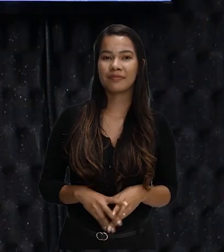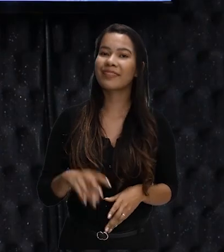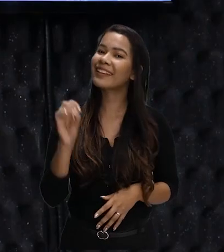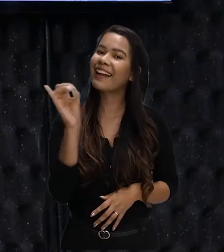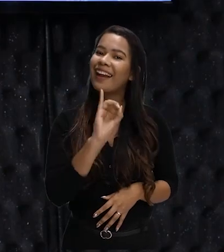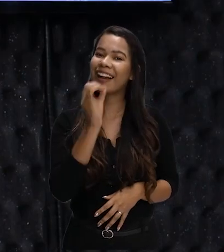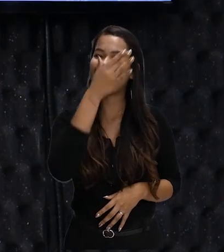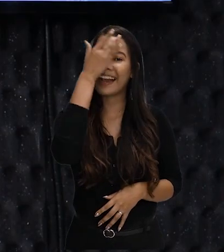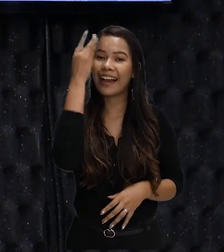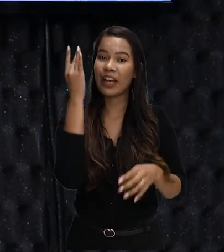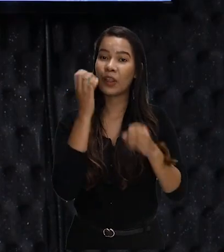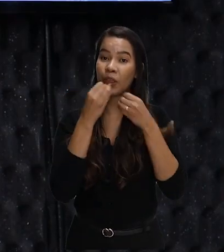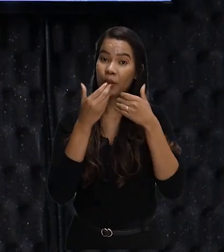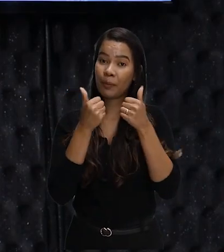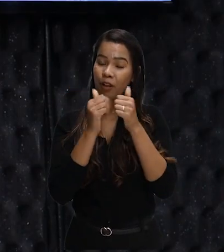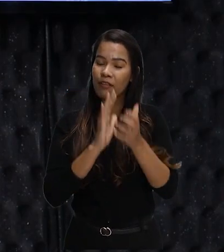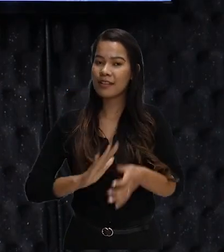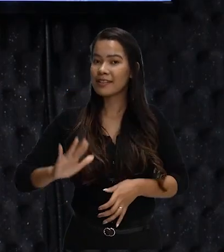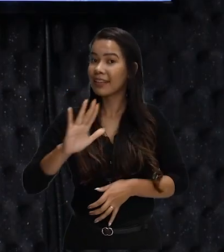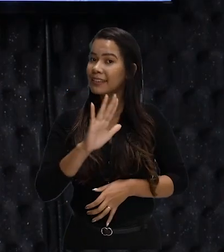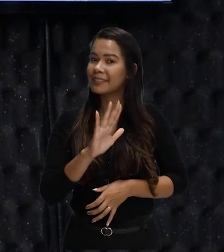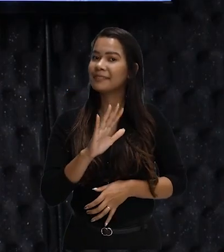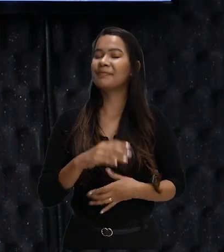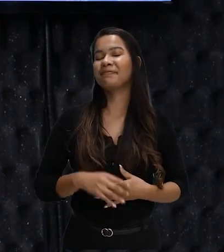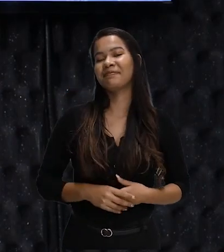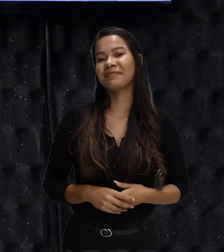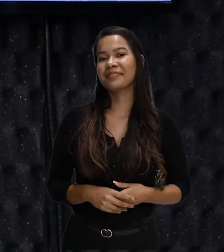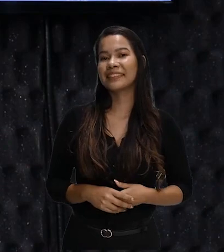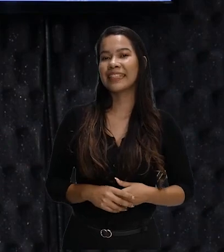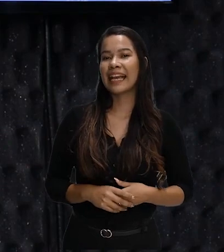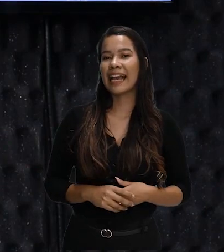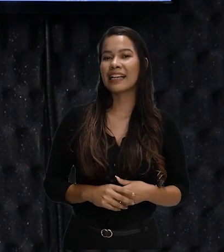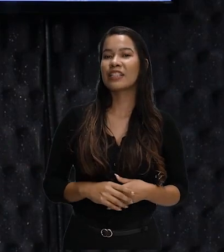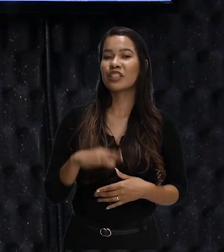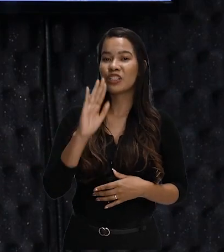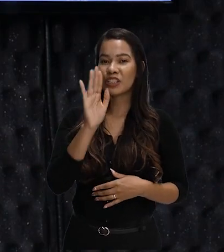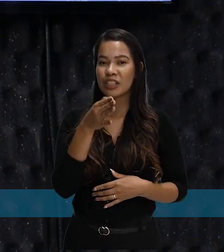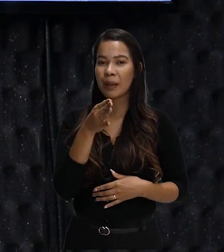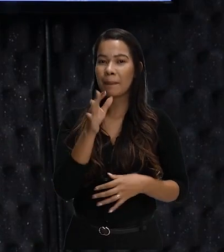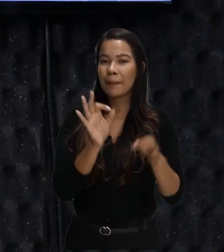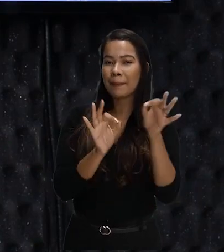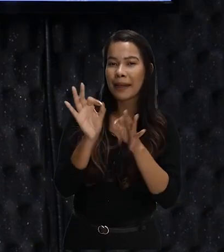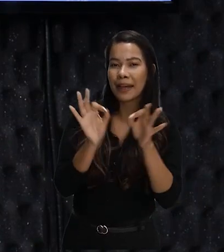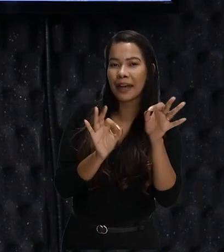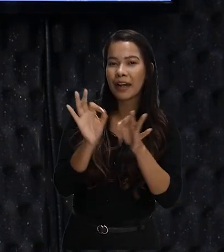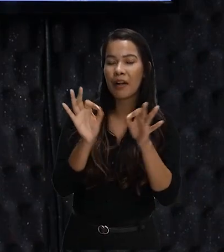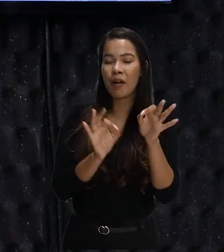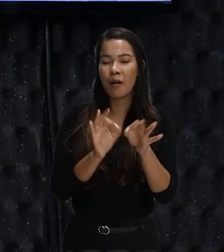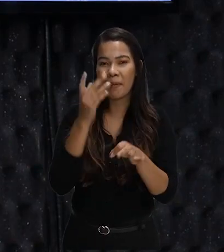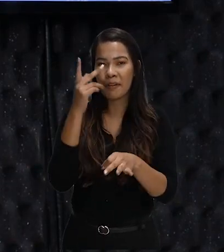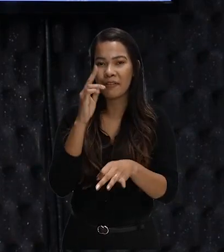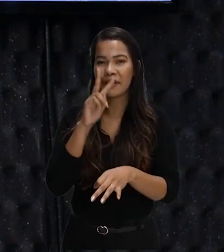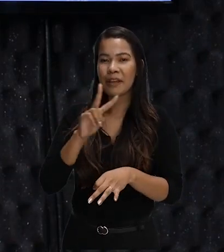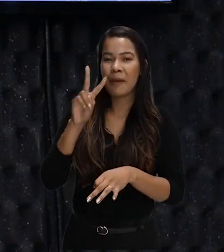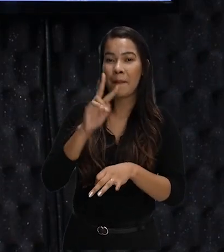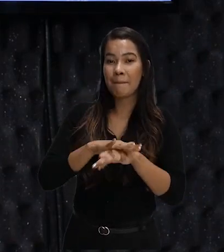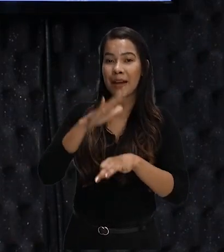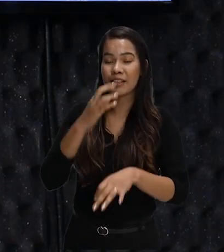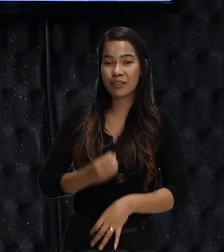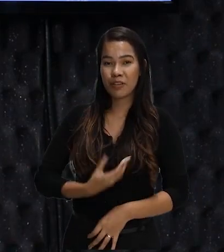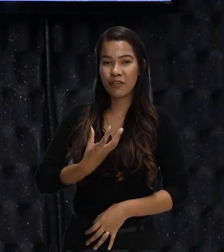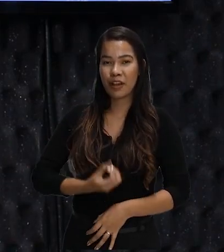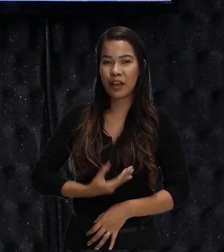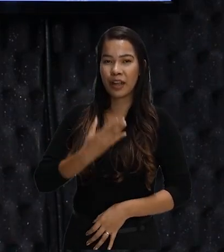Oi, chuchus, tudo bem com vocês? E aí? Ainda preparados? Aliás, vocês já estão preparados para ver mais trovadorismo,